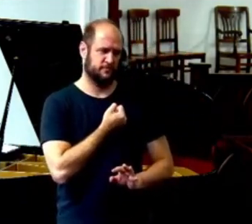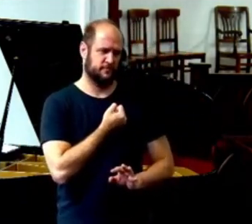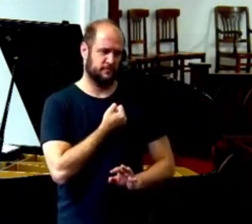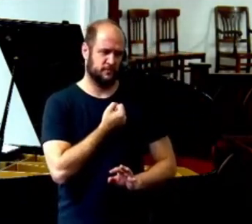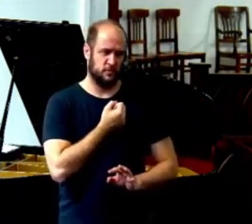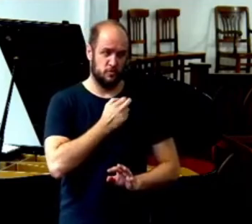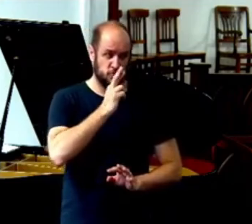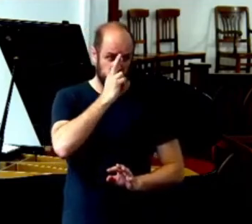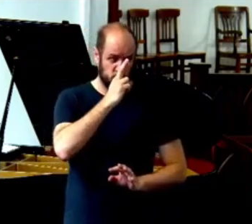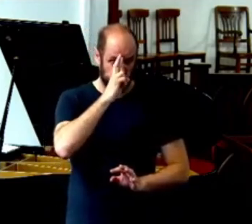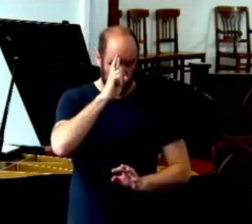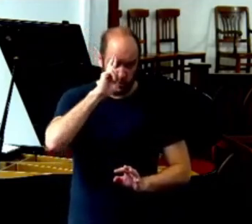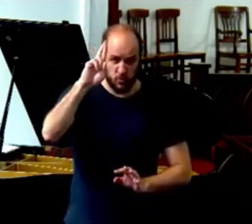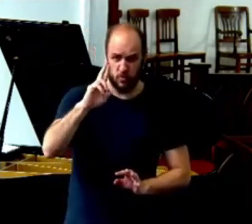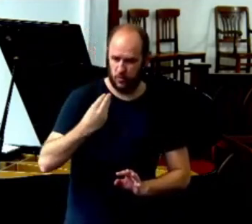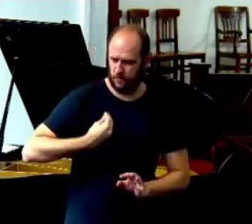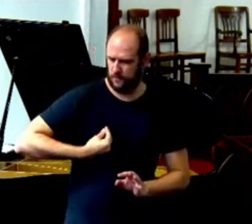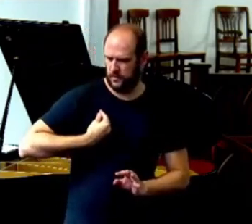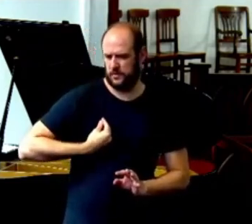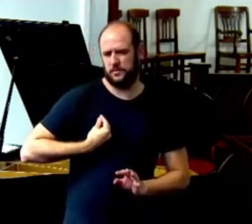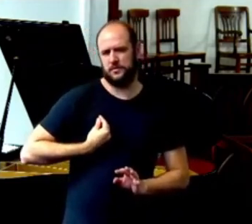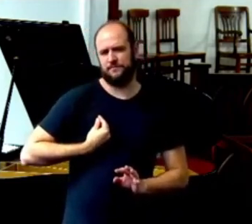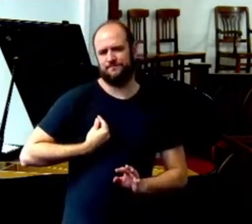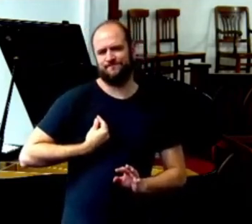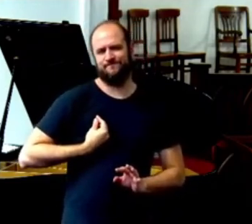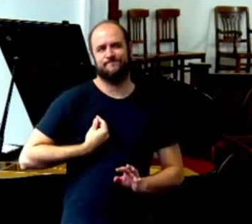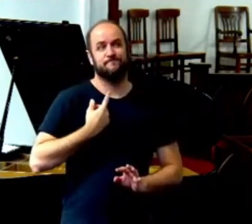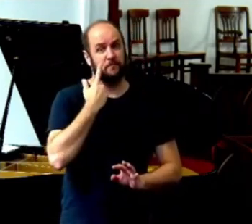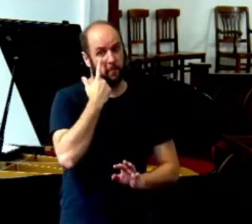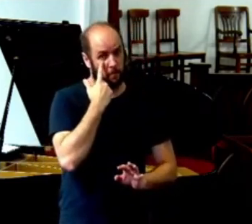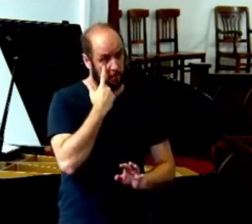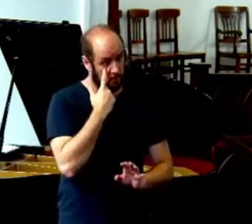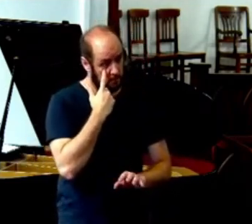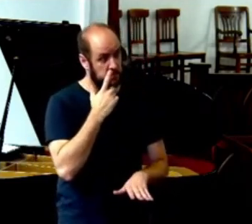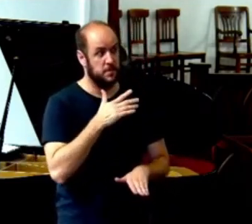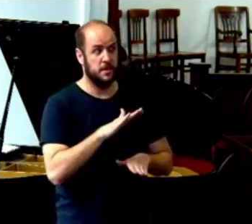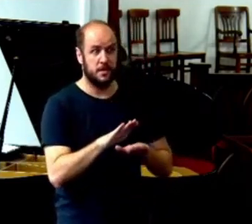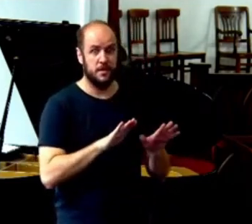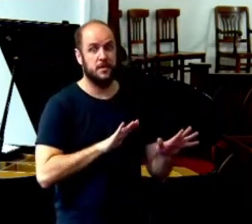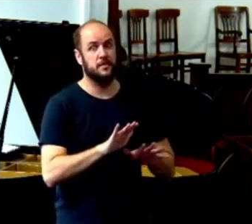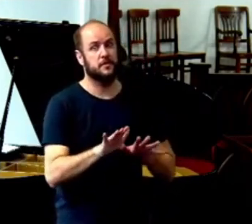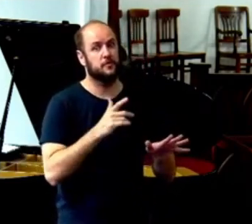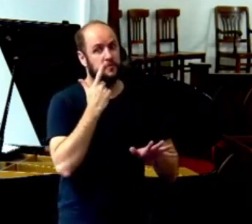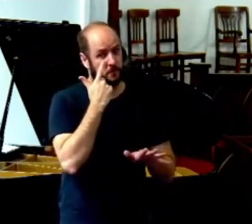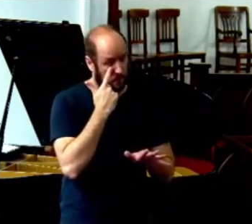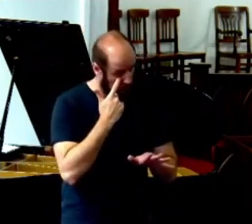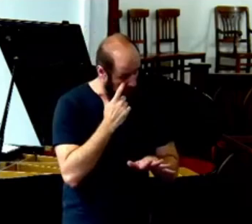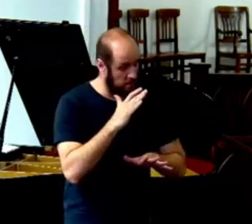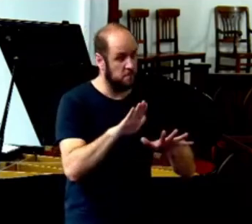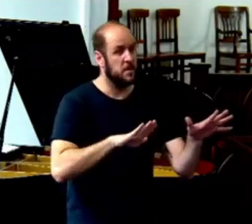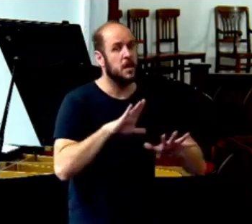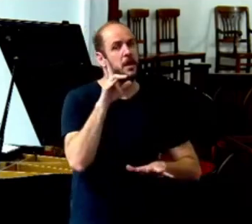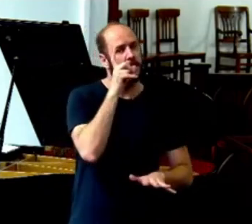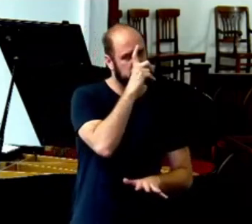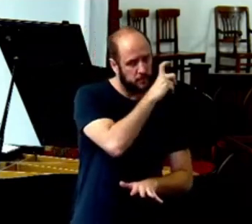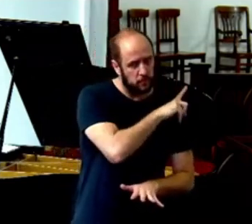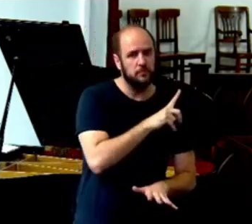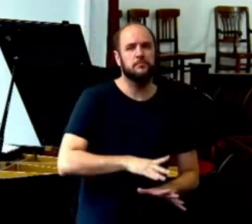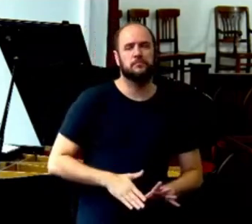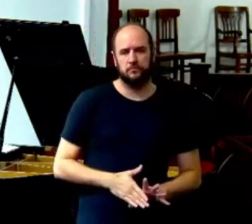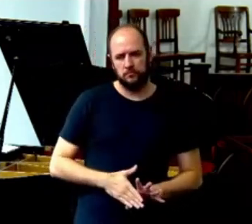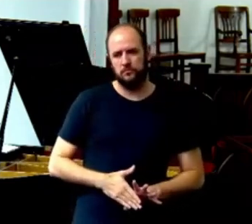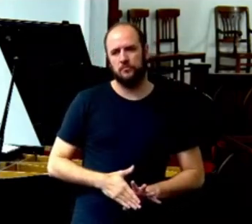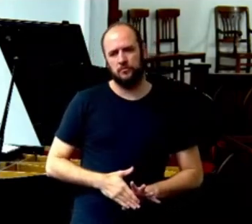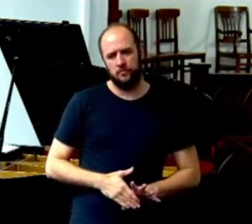o dono da sua vida, você está em grande perigo. em grande perigo.